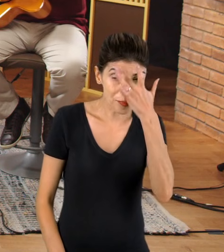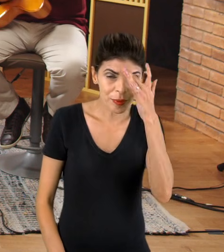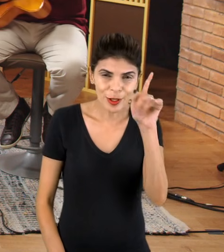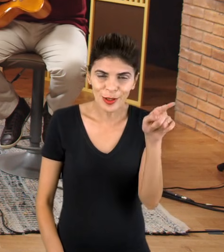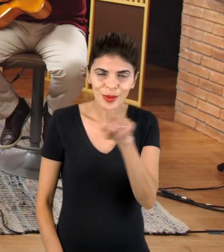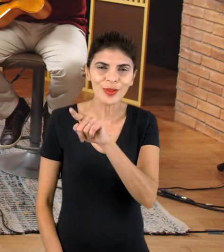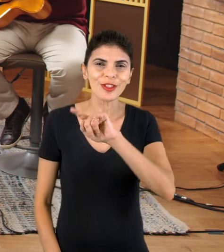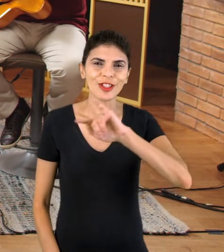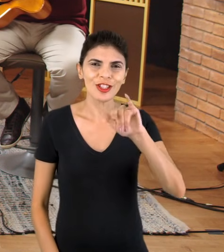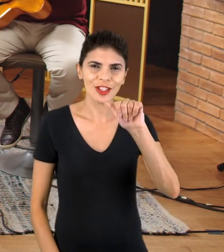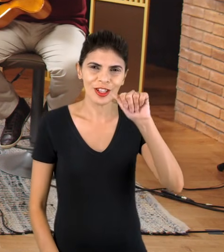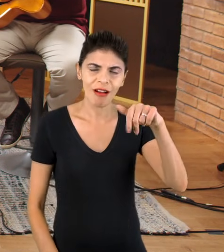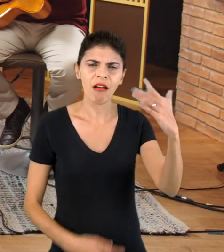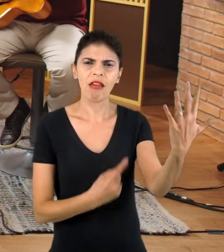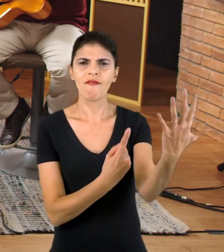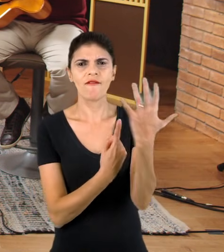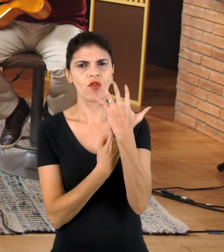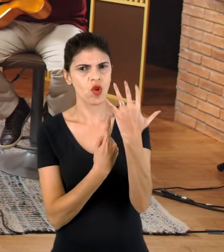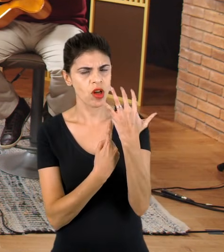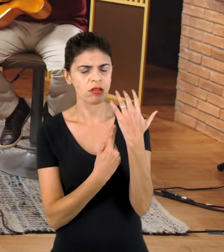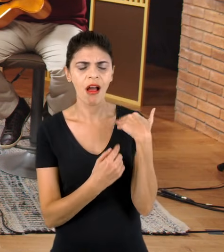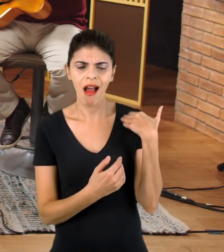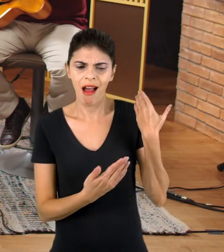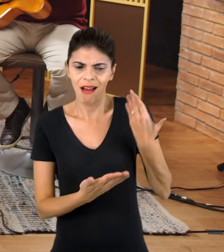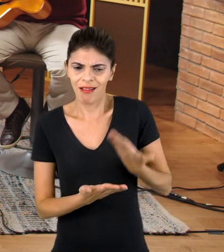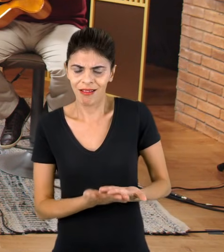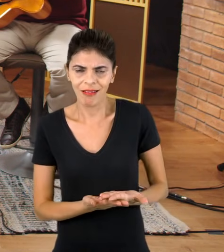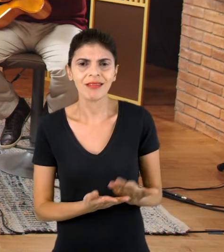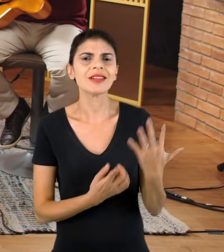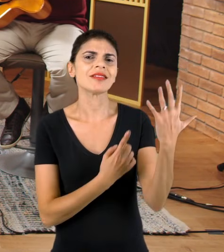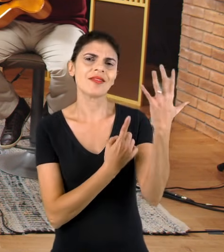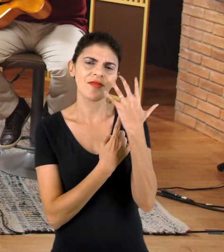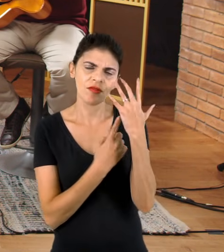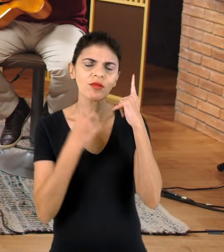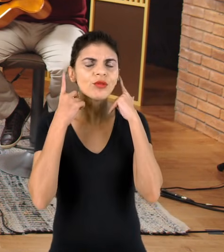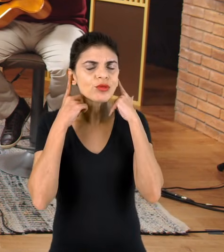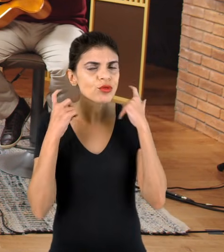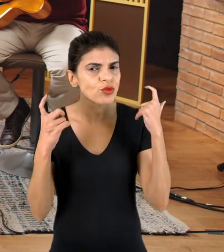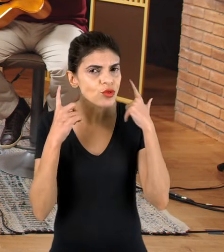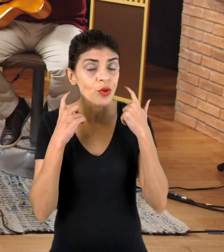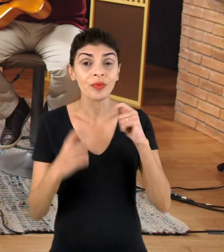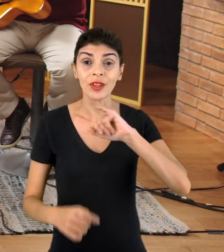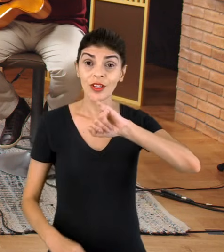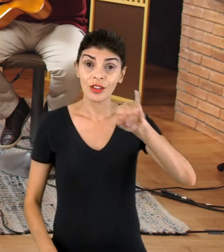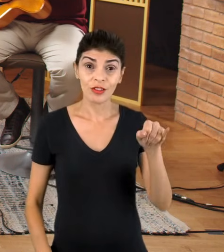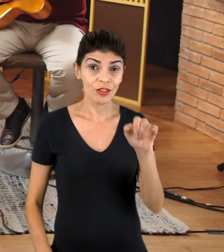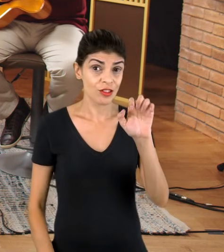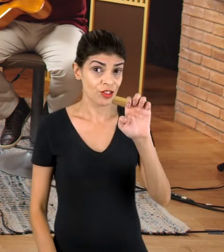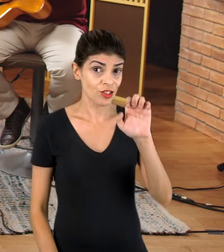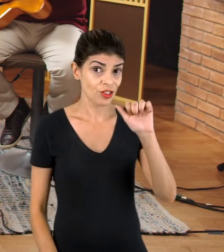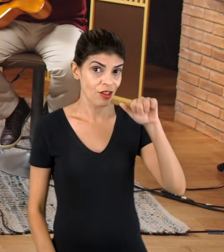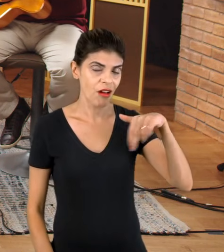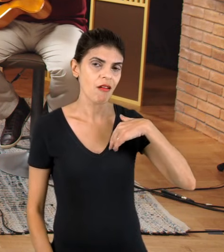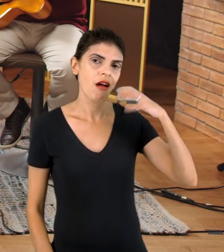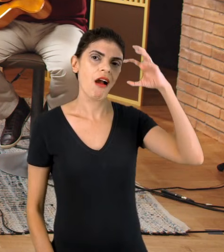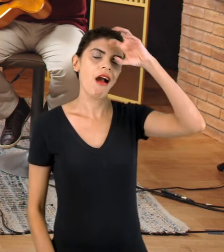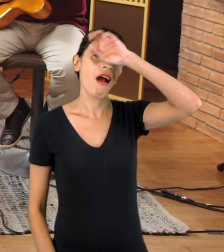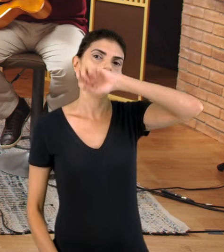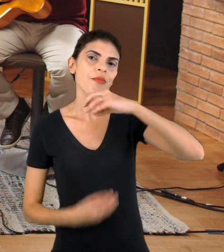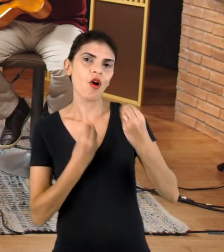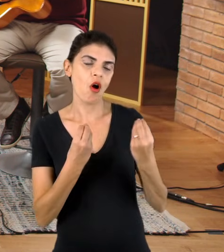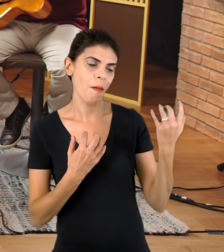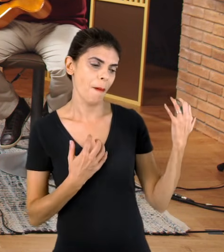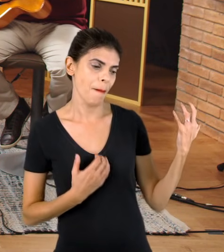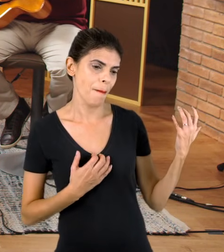caras me influenciaram e me influenciam demais no som, sabe? Com o Jean eu aprendi a colocar o